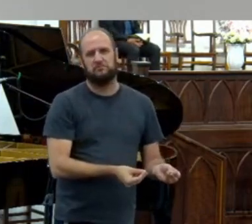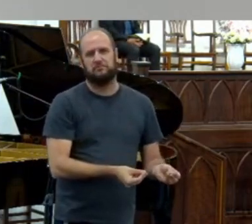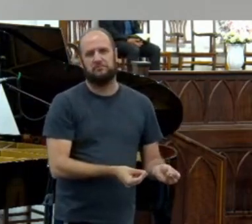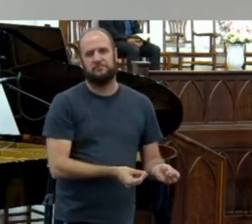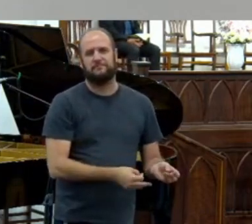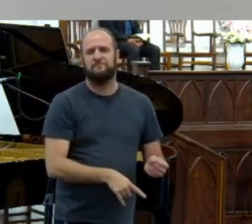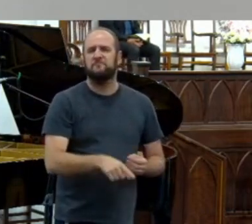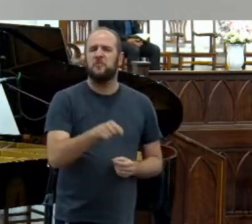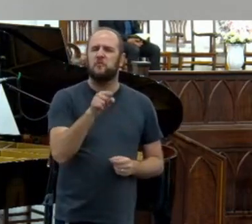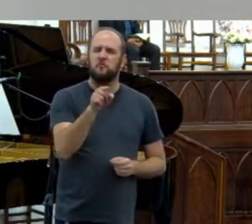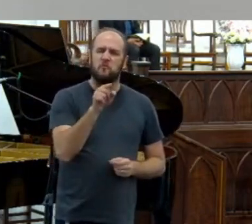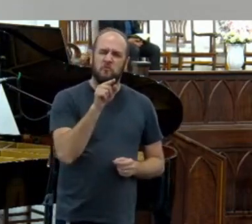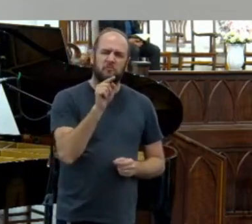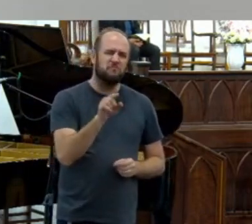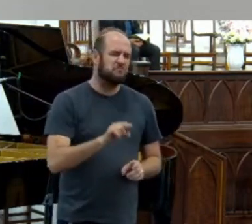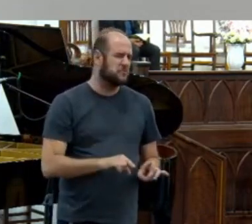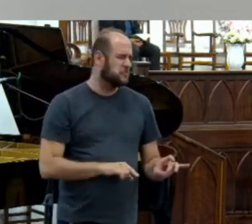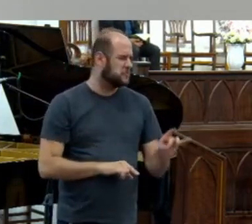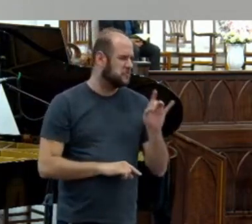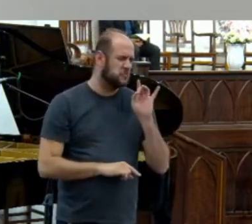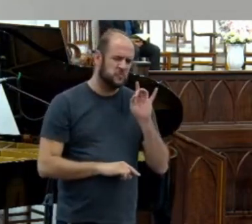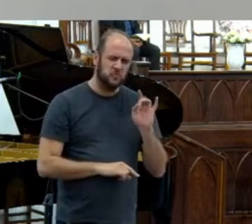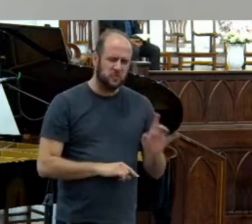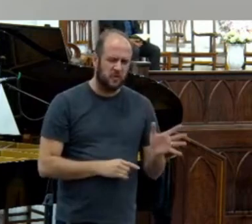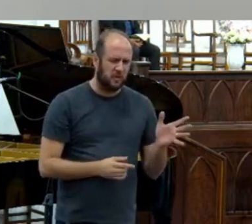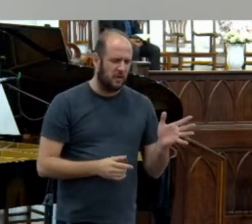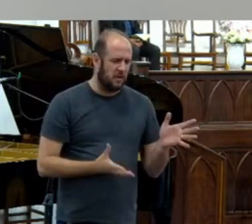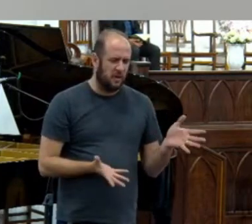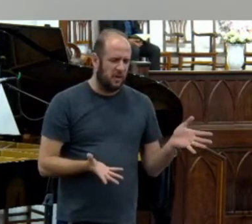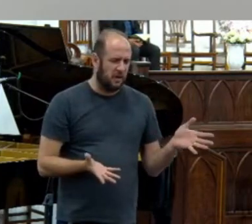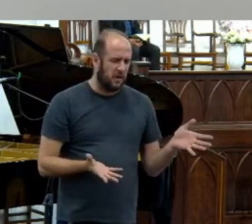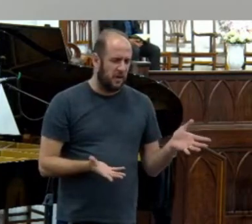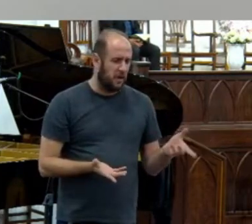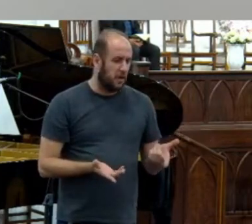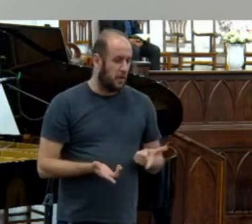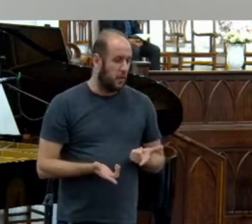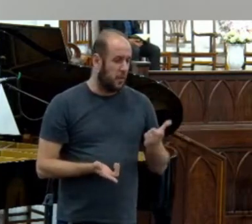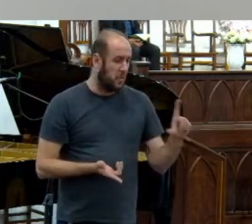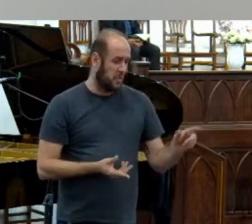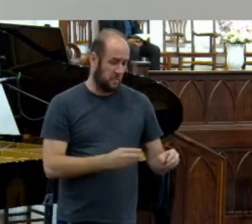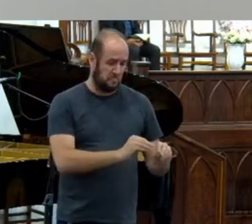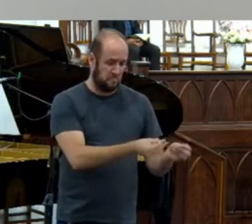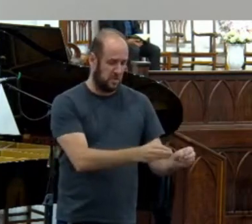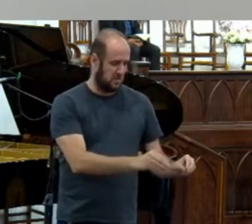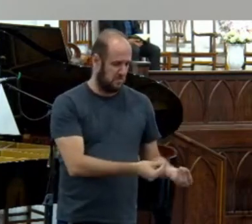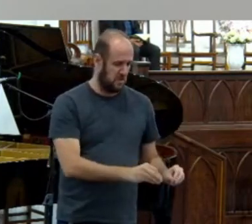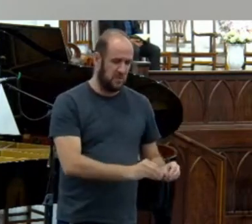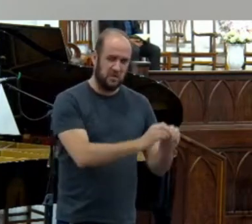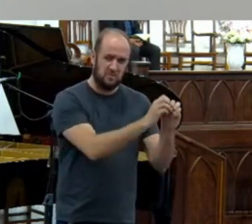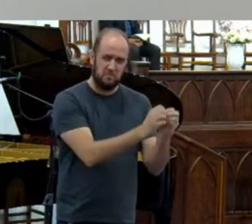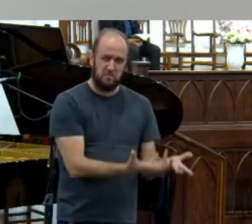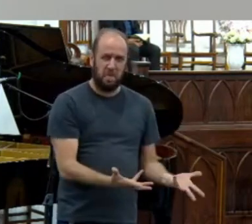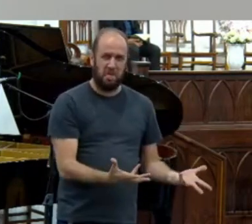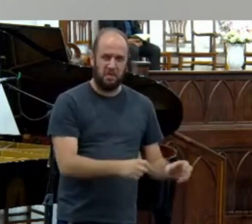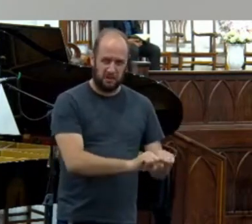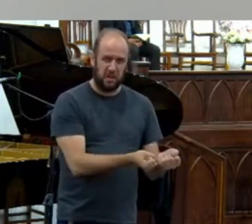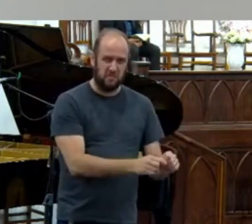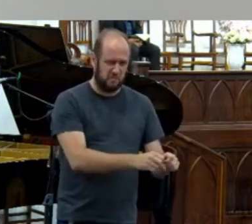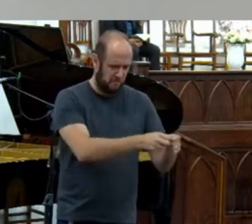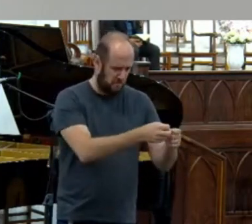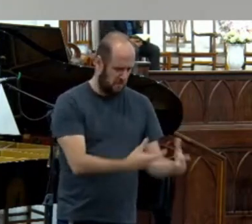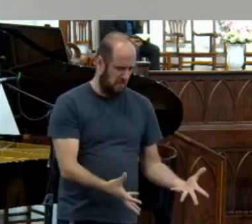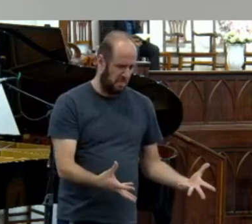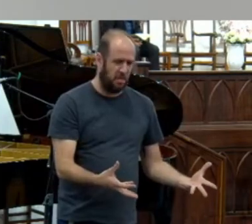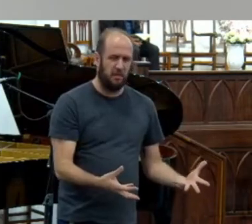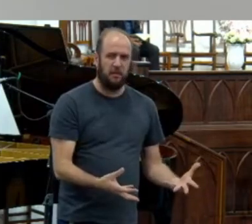Tu não passas de outros cacos. Quando criticamos o modus operandi